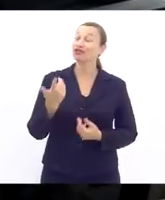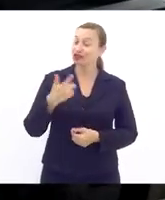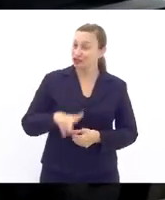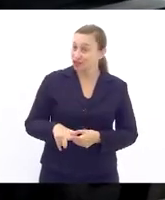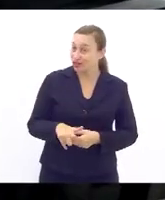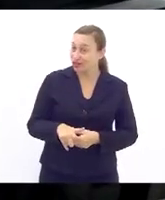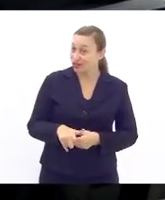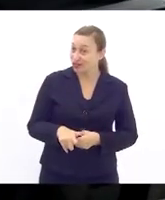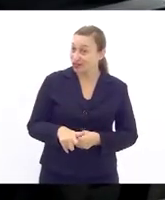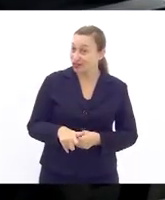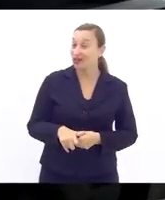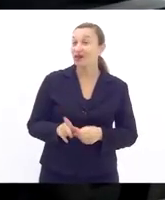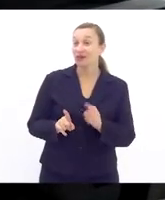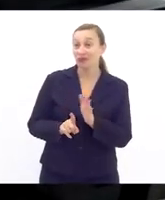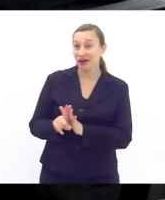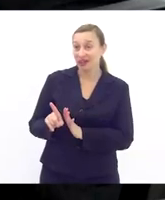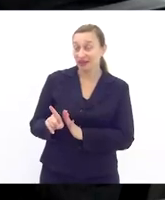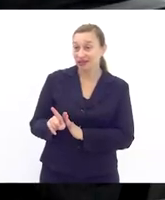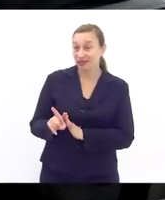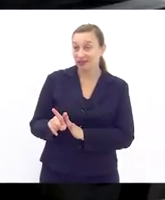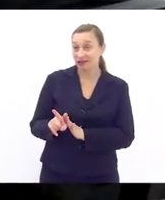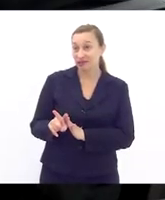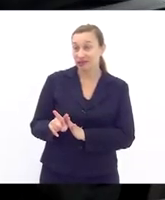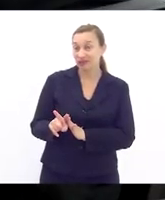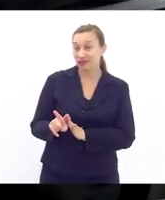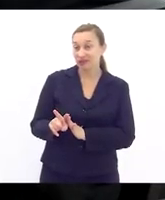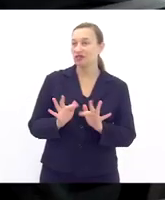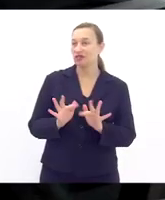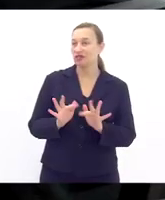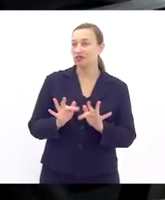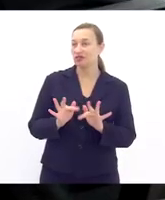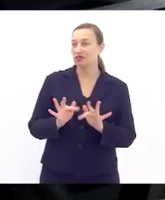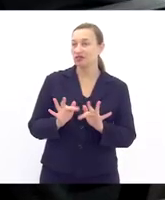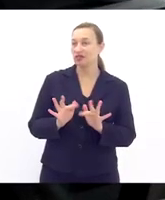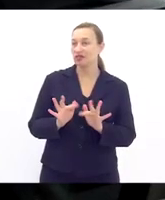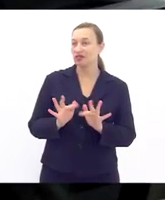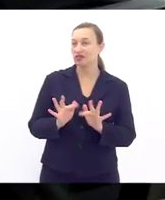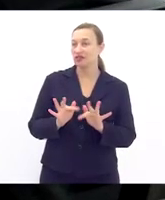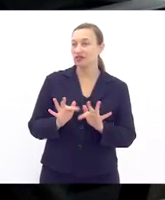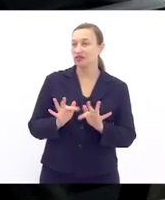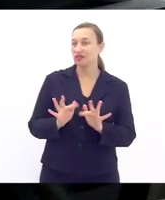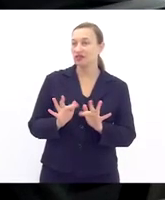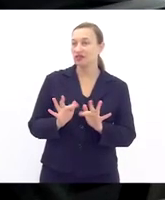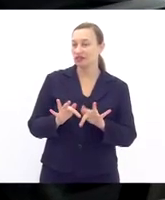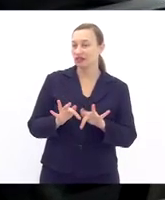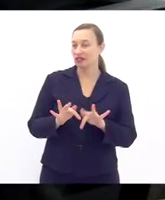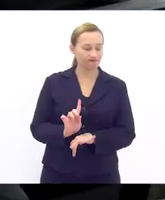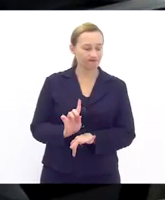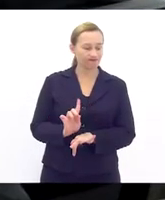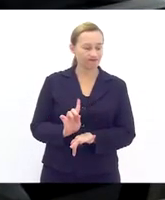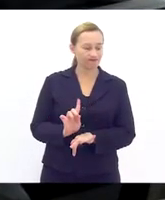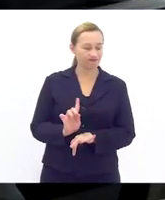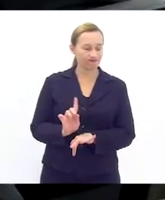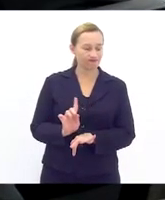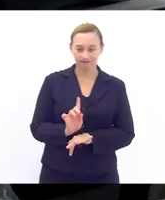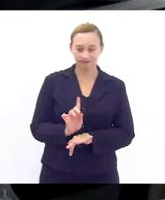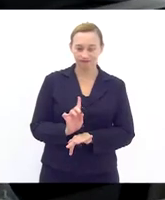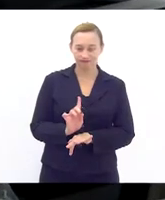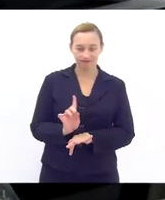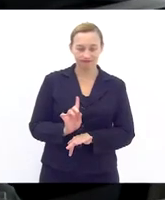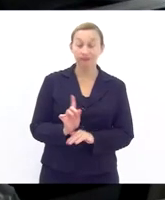eventualmente perguntas que não foram feitas aqui a gente não esgota de maneira nenhuma